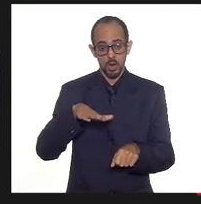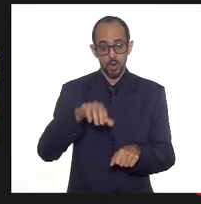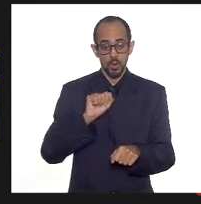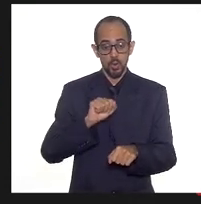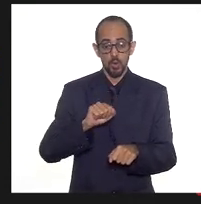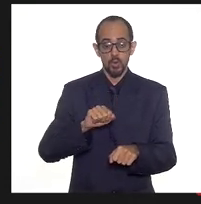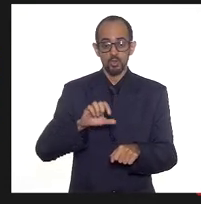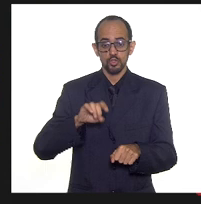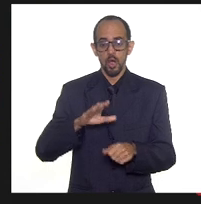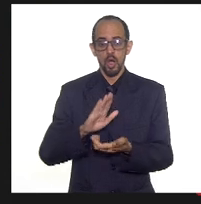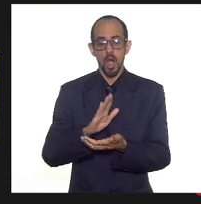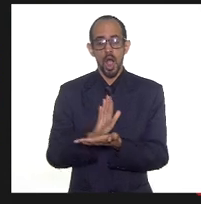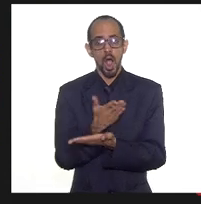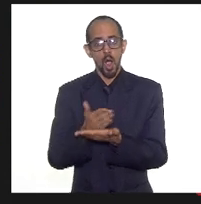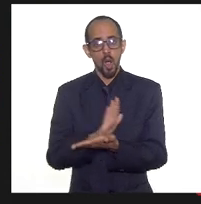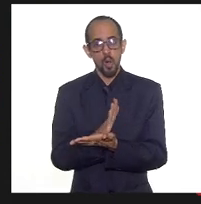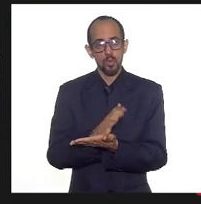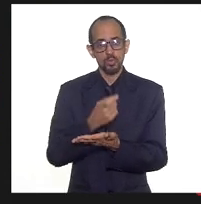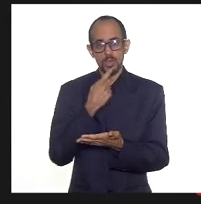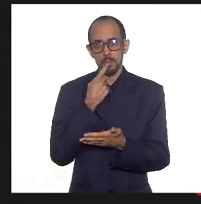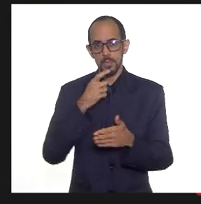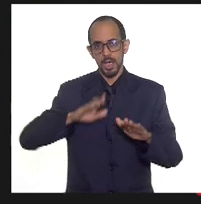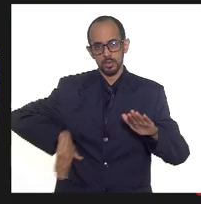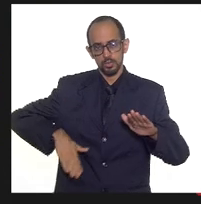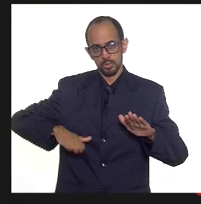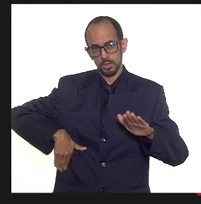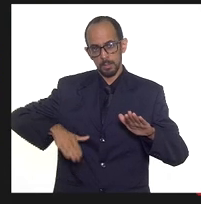da praia, né, do Farol de São Tomé.